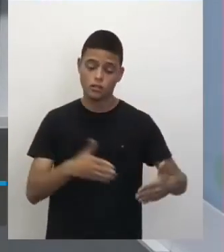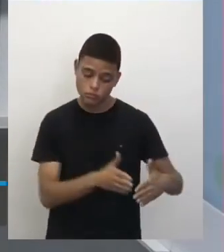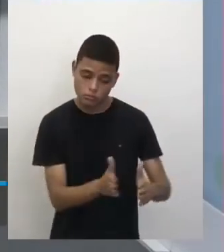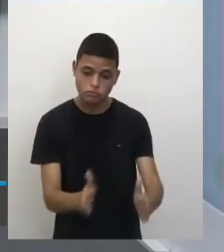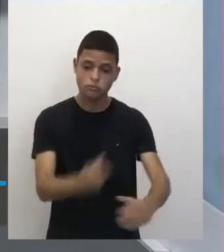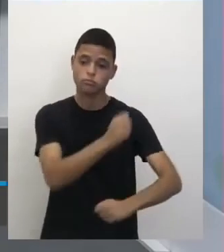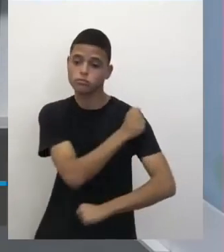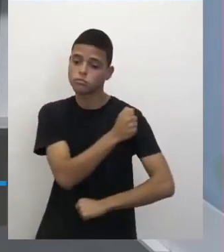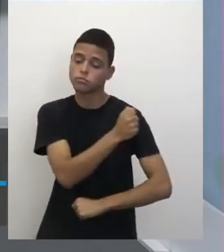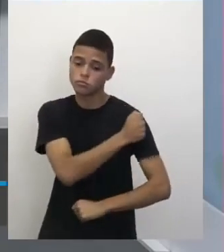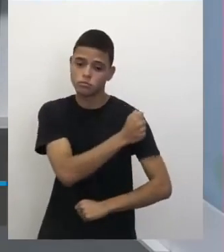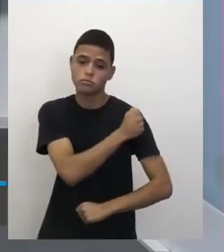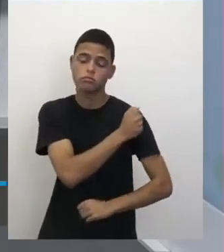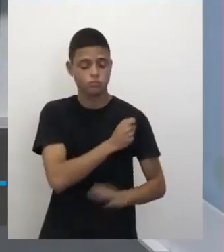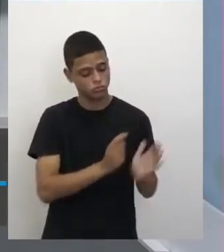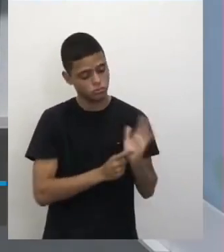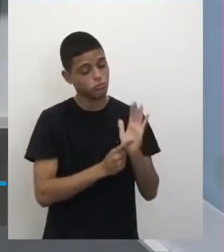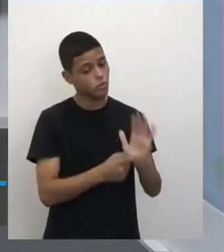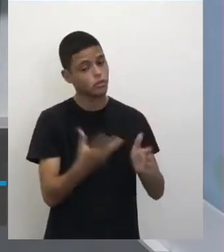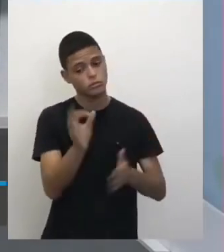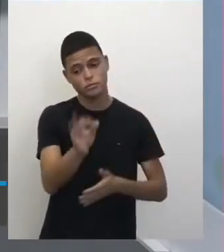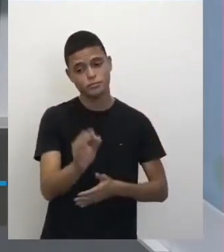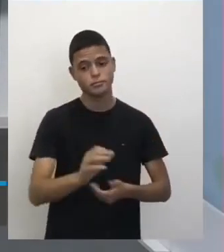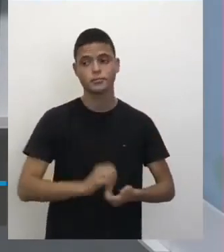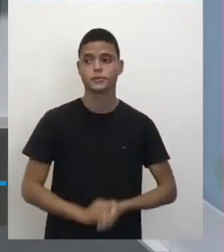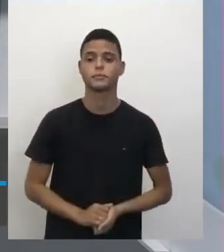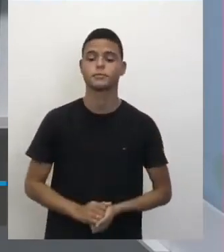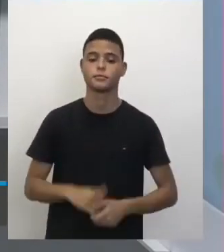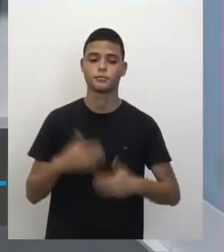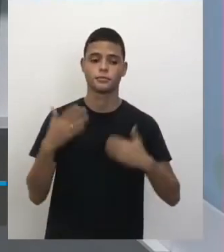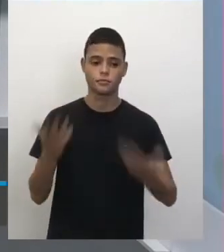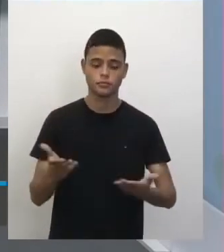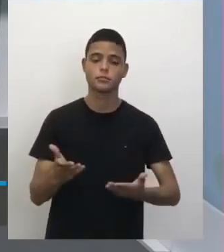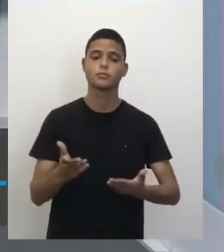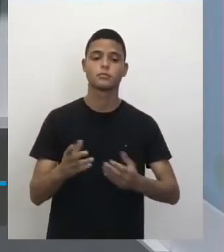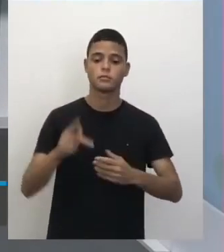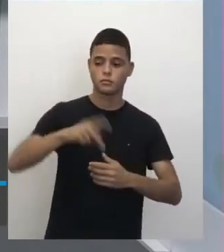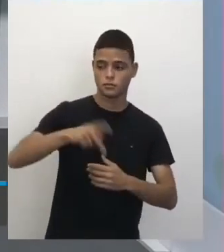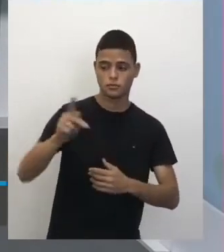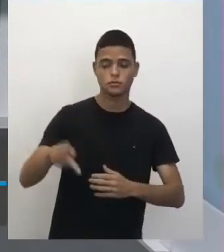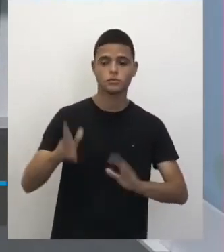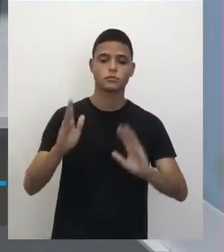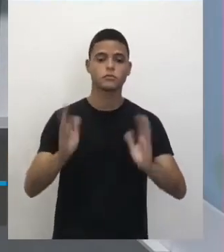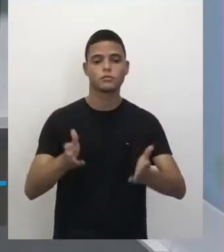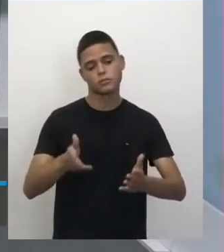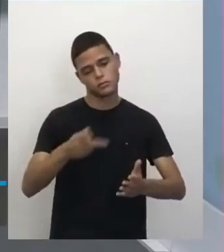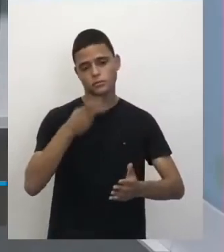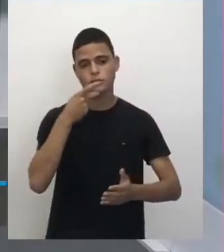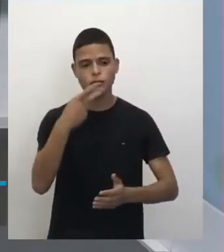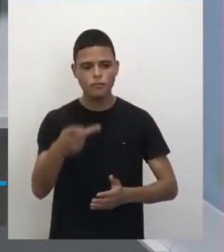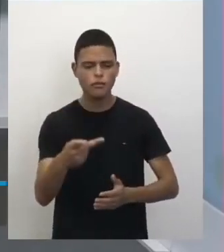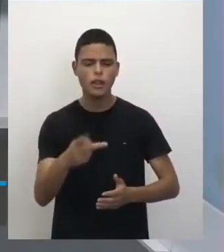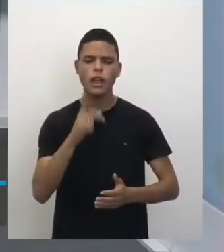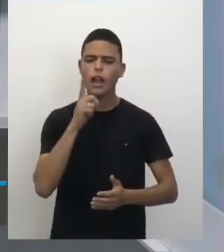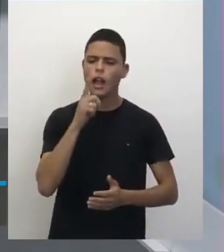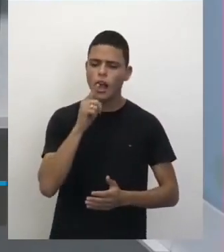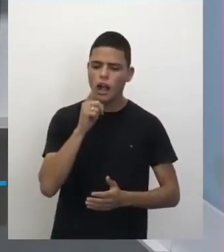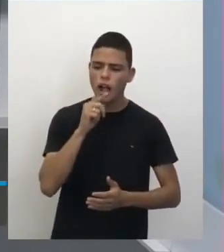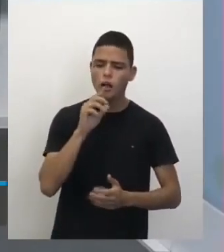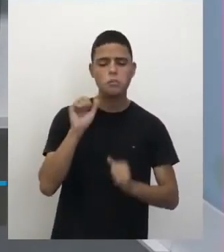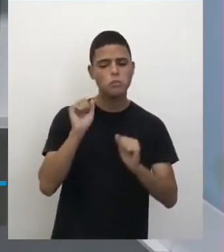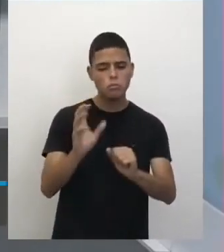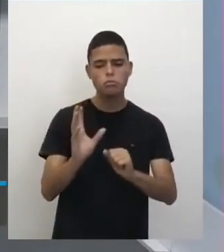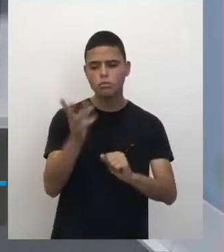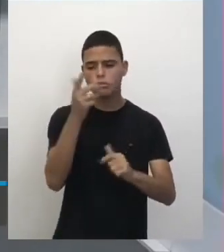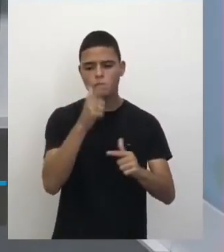é o caminho que correto aí, né? É o caminho correto, porque, né, como o professor aqui, José Clóvis, falou, a questão da água mesmo é um problema. Não que